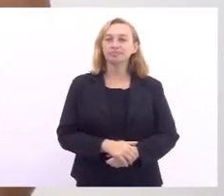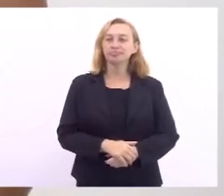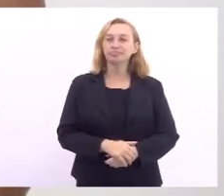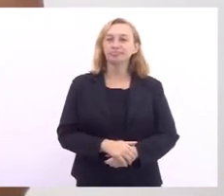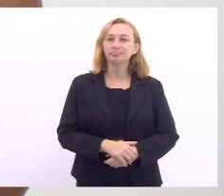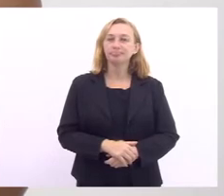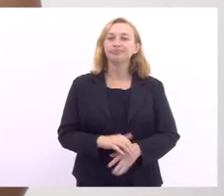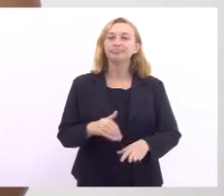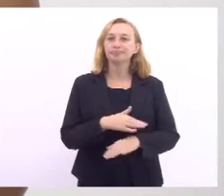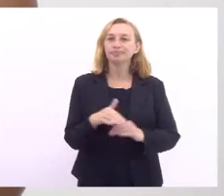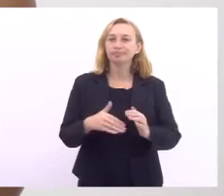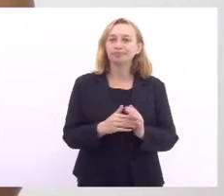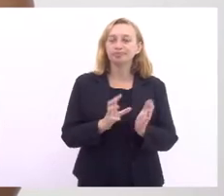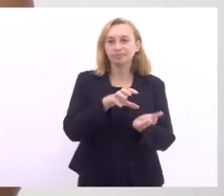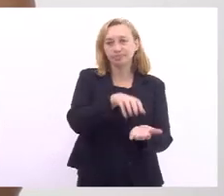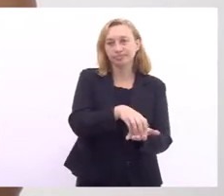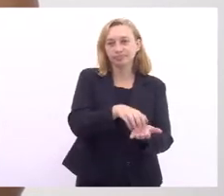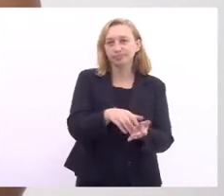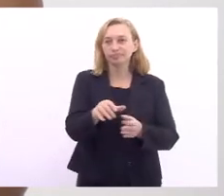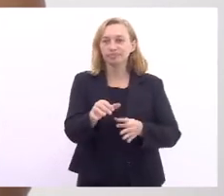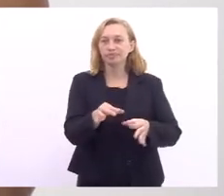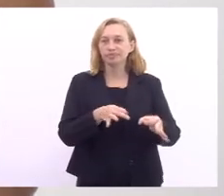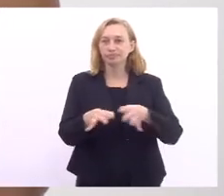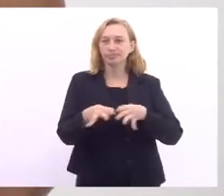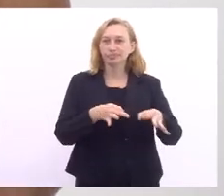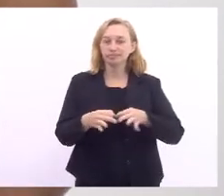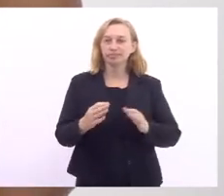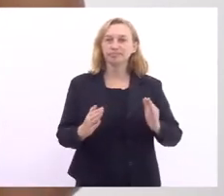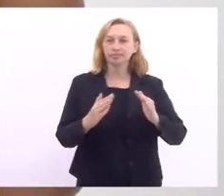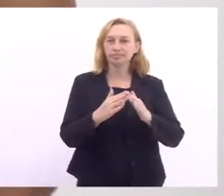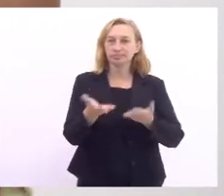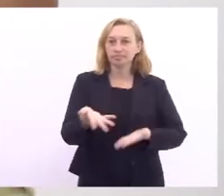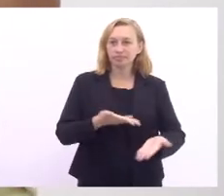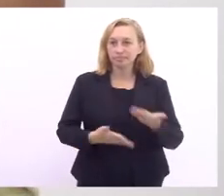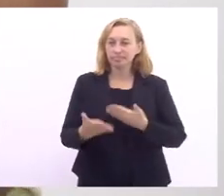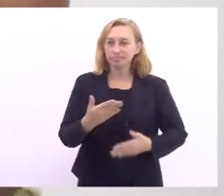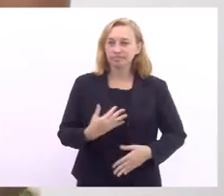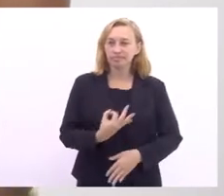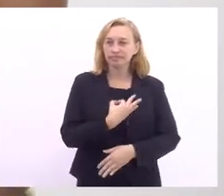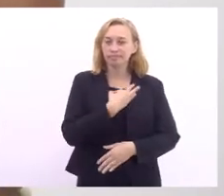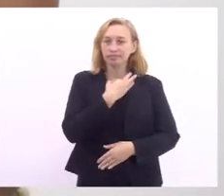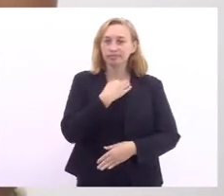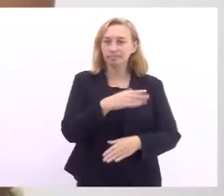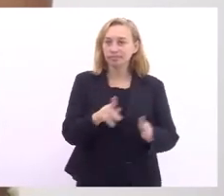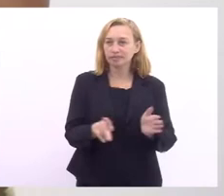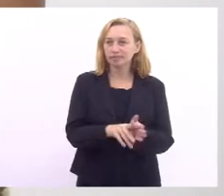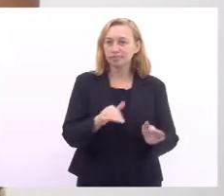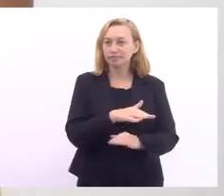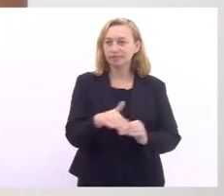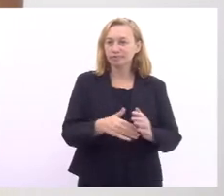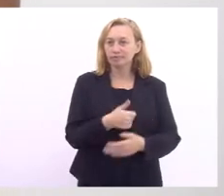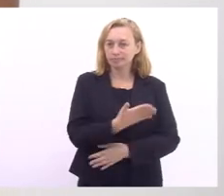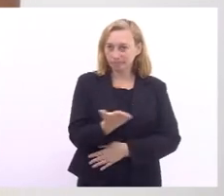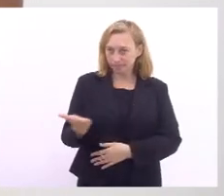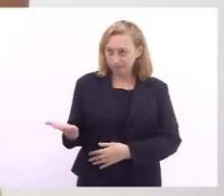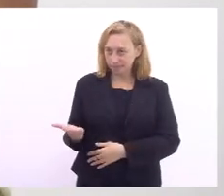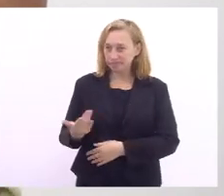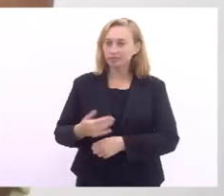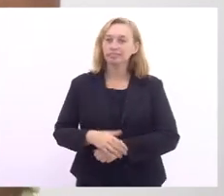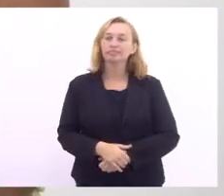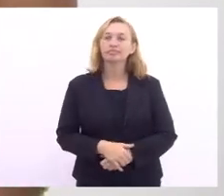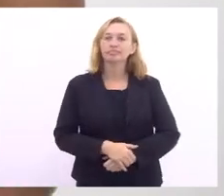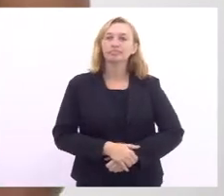e toda a rede de pessoas e organizações parceiras né da casa essa medalha Nossa medalha de todos e todas que